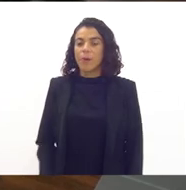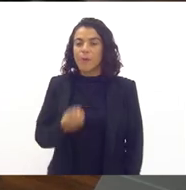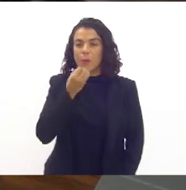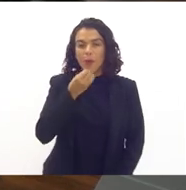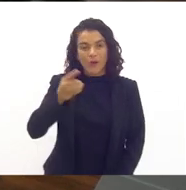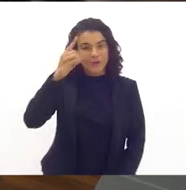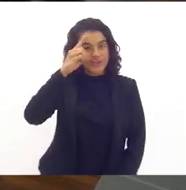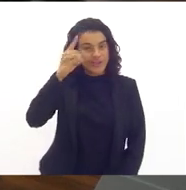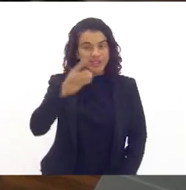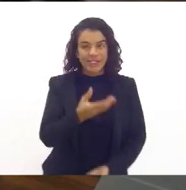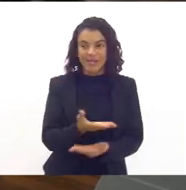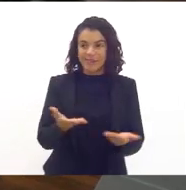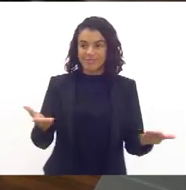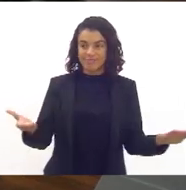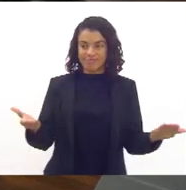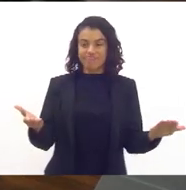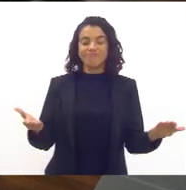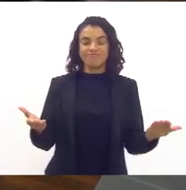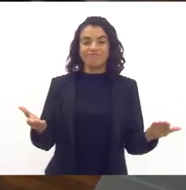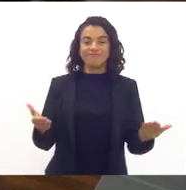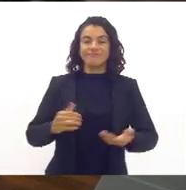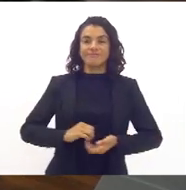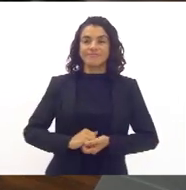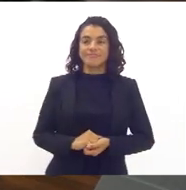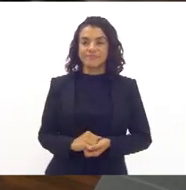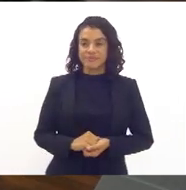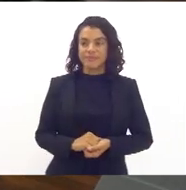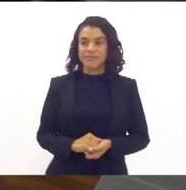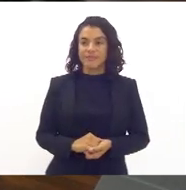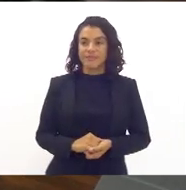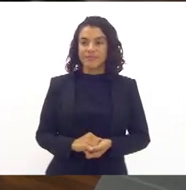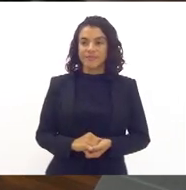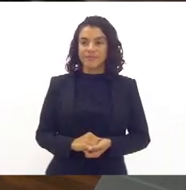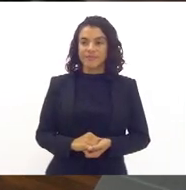Bom dia. Bom dia a todos e a todas.